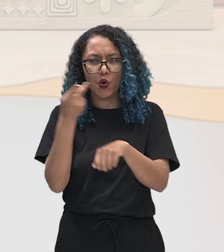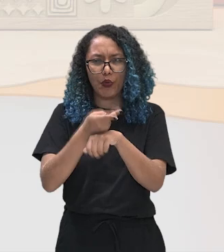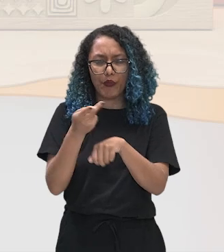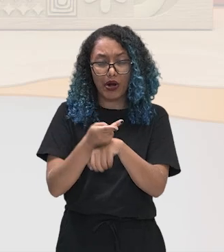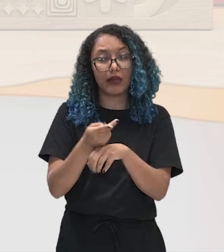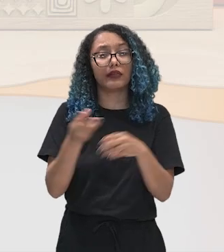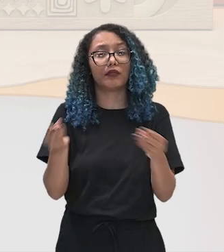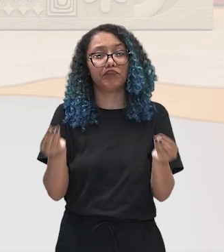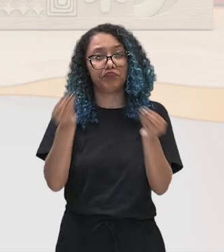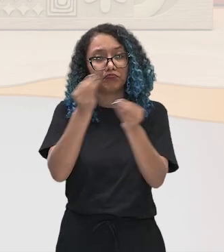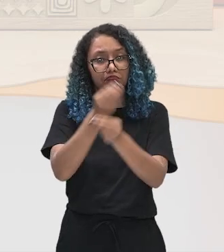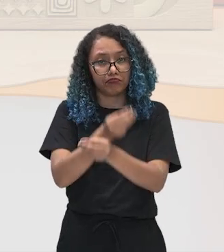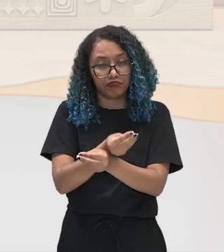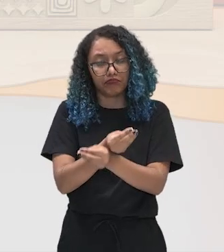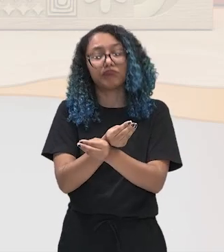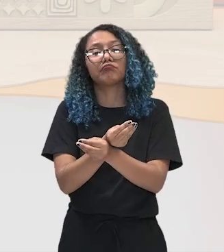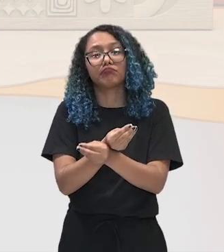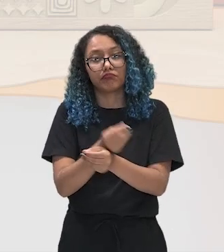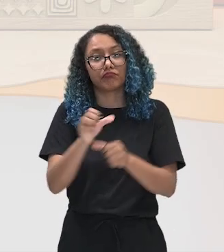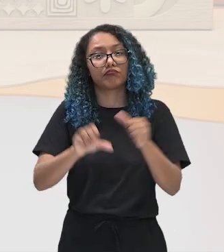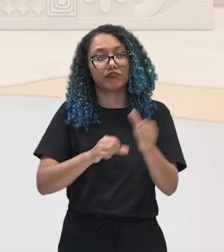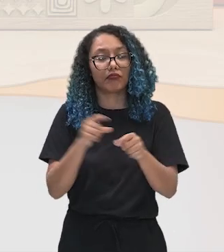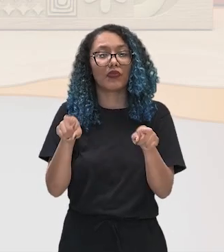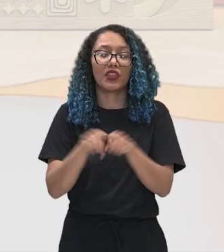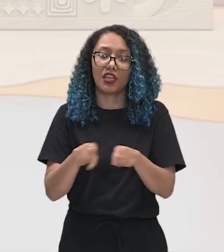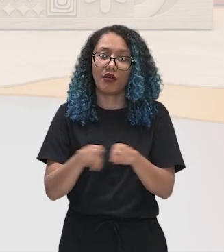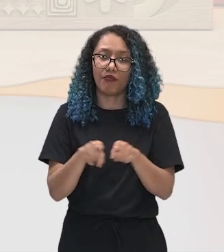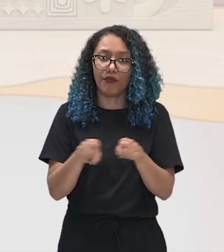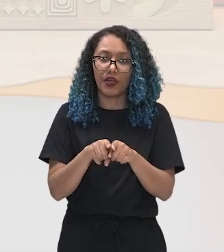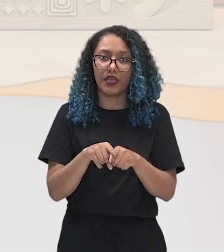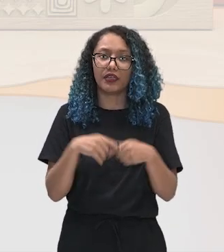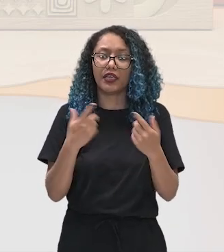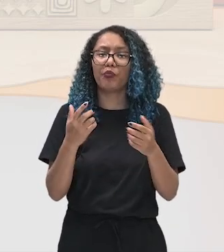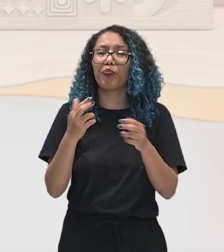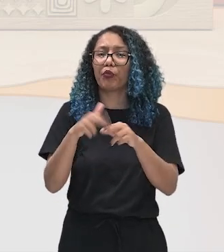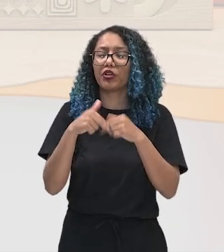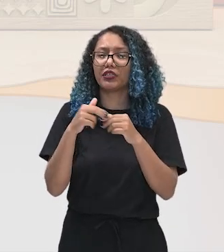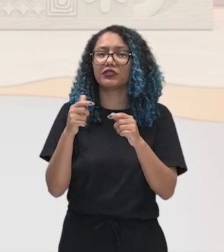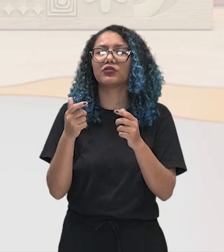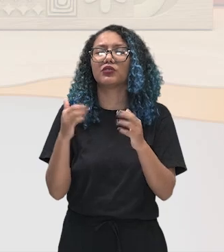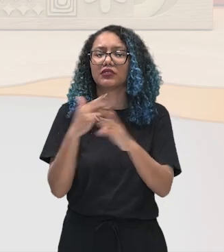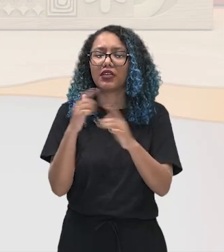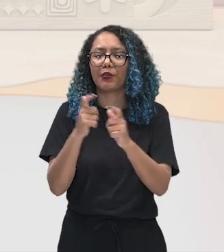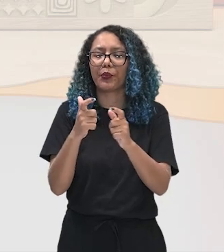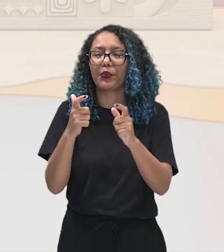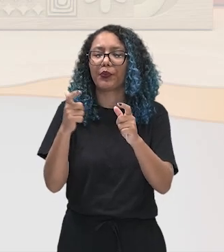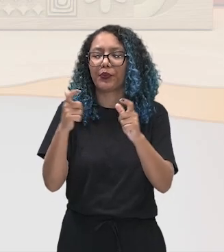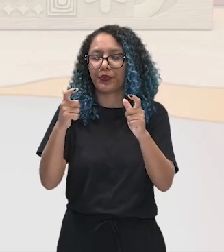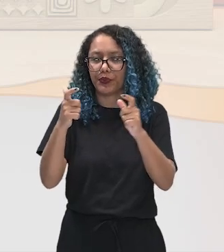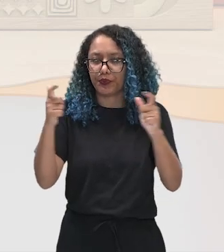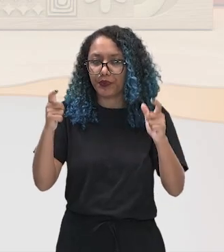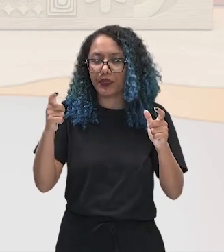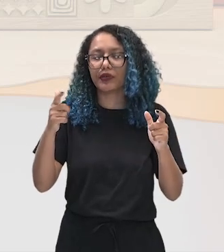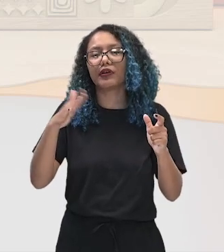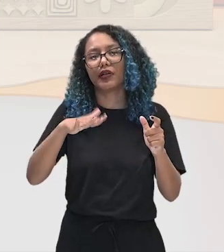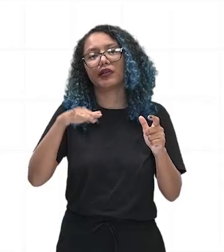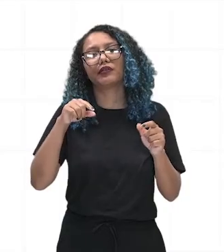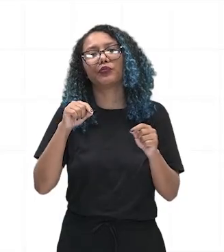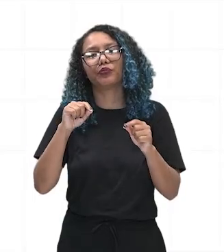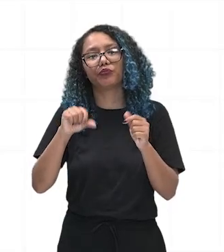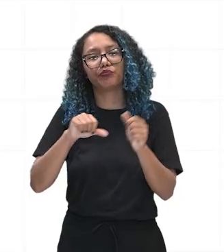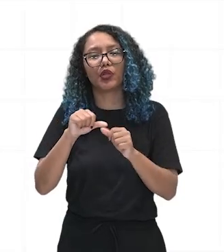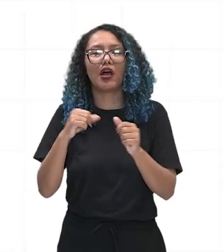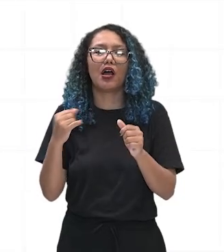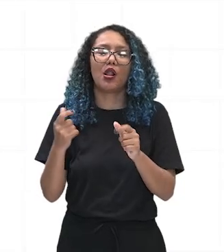e isso fez com que essas cidades crescessem muito e se tornassem lugares importantes para a